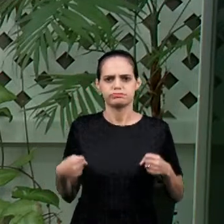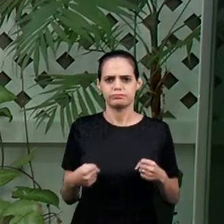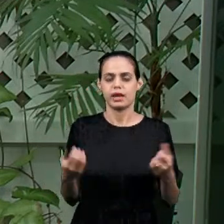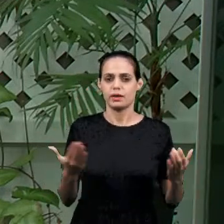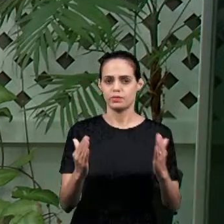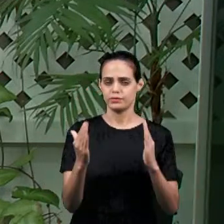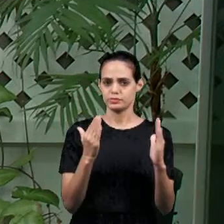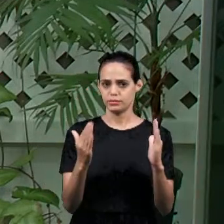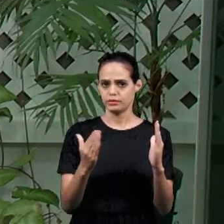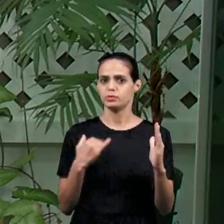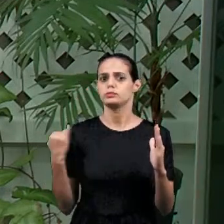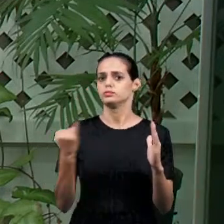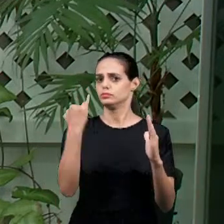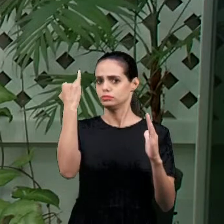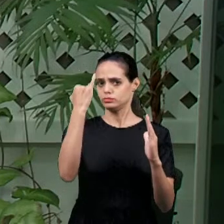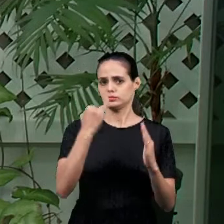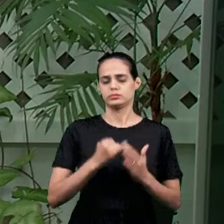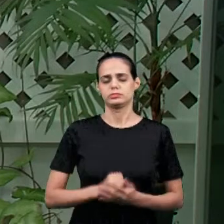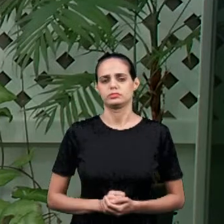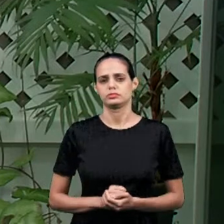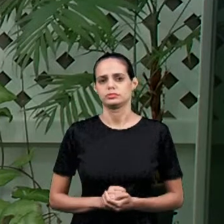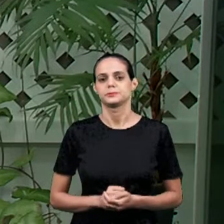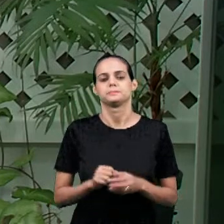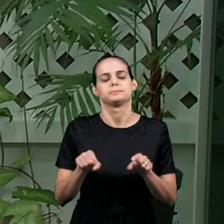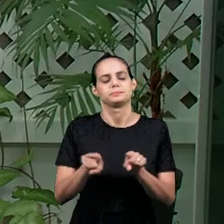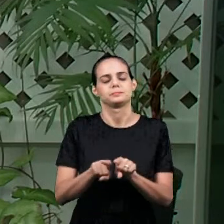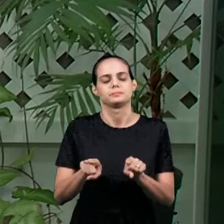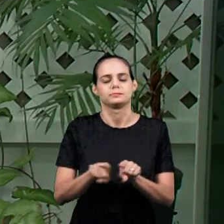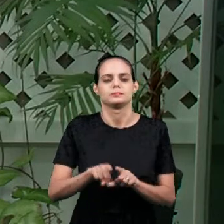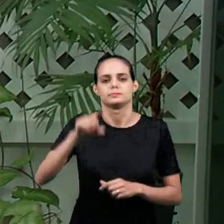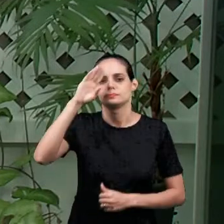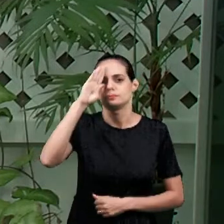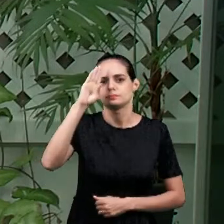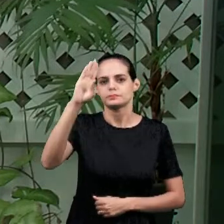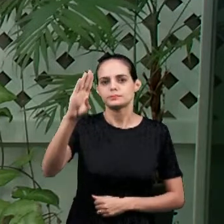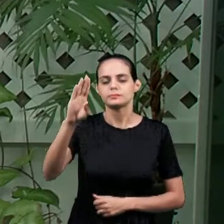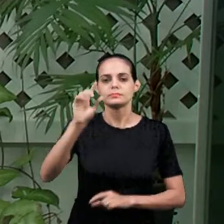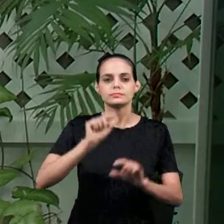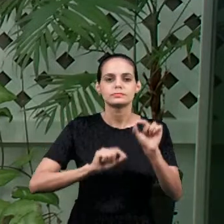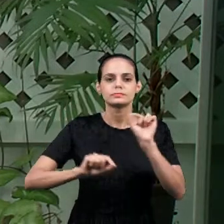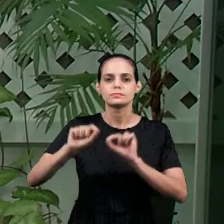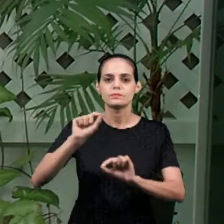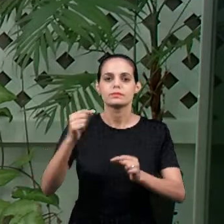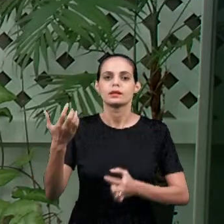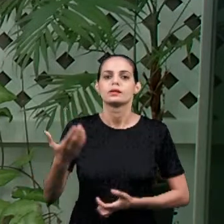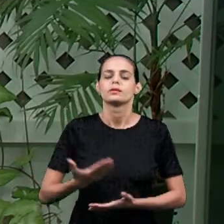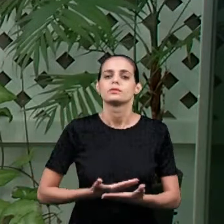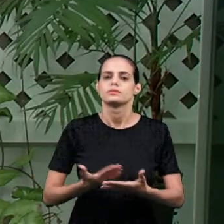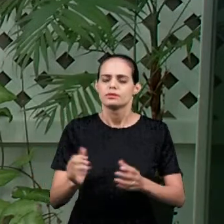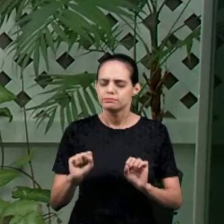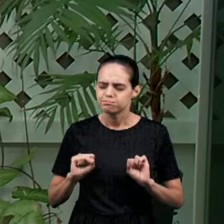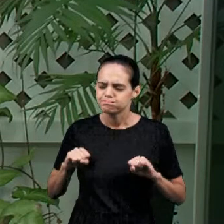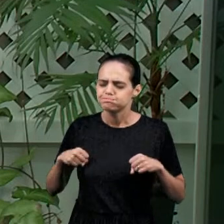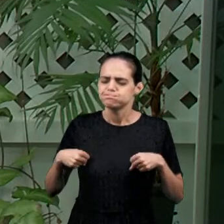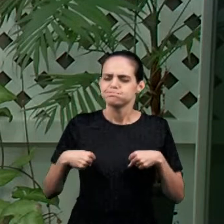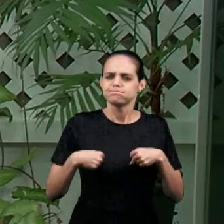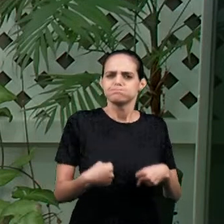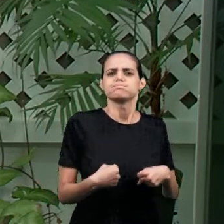importante. É fundamental que os irmãos se esmerem,